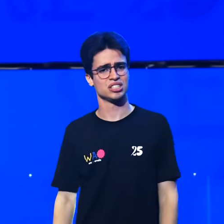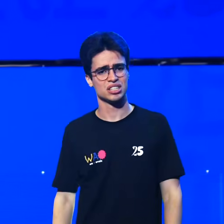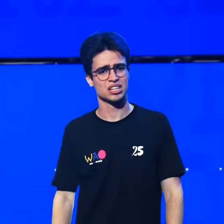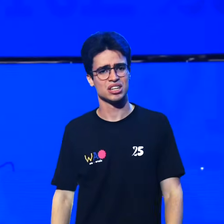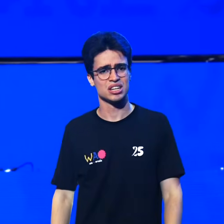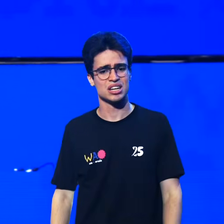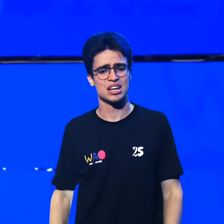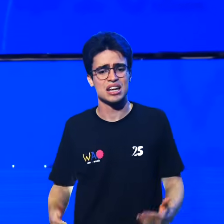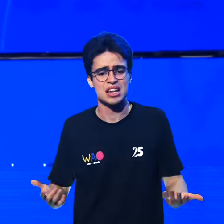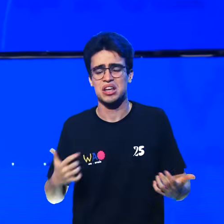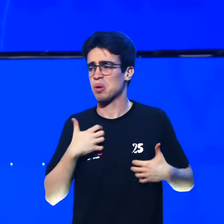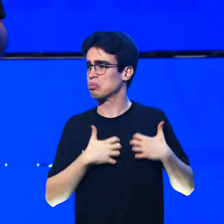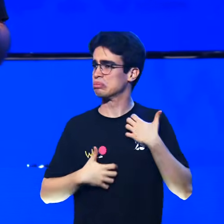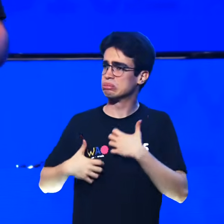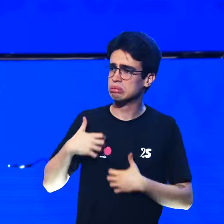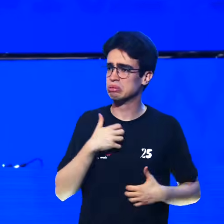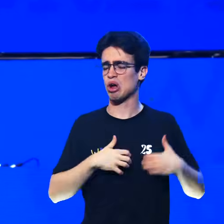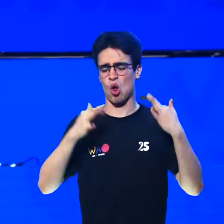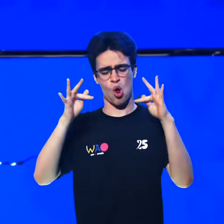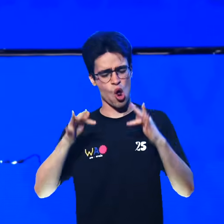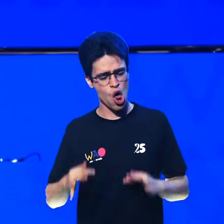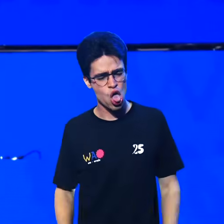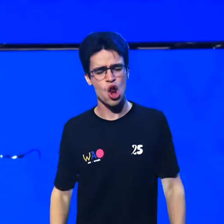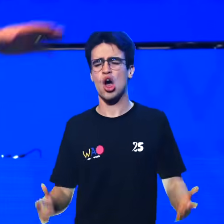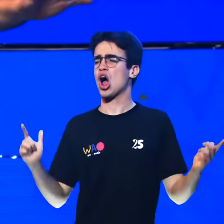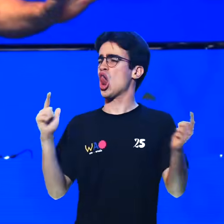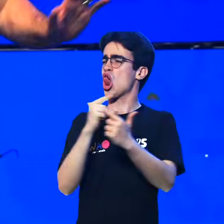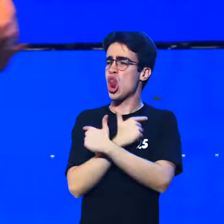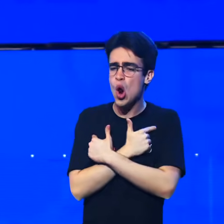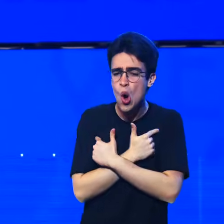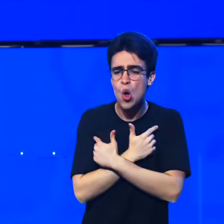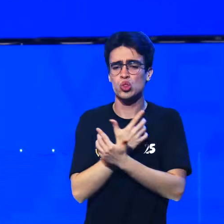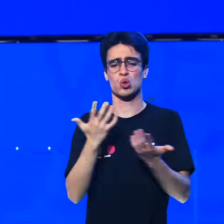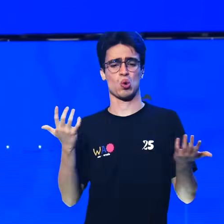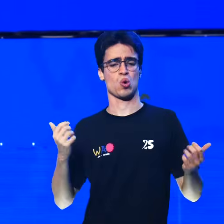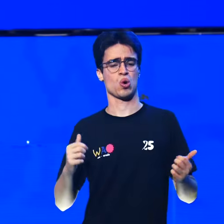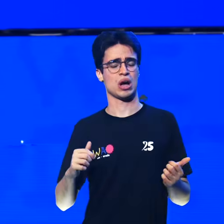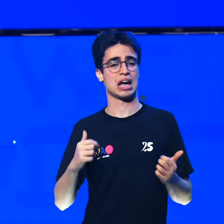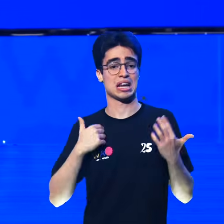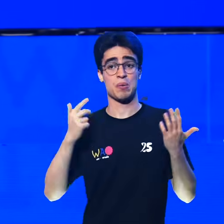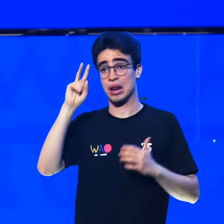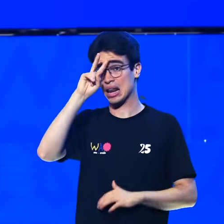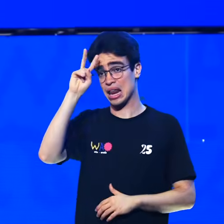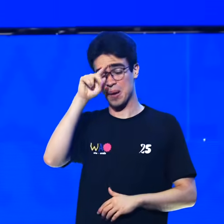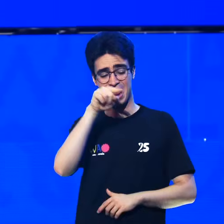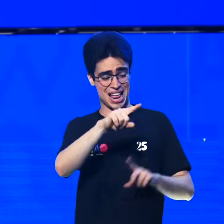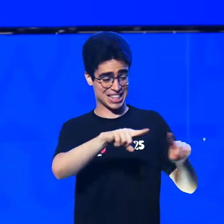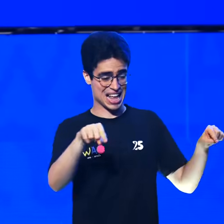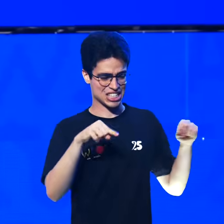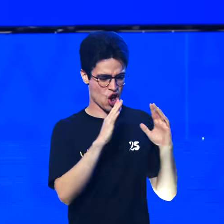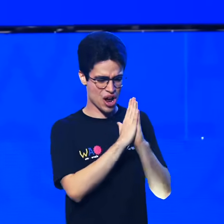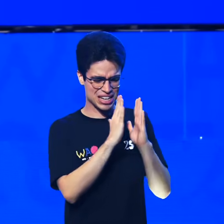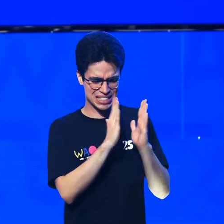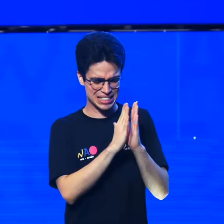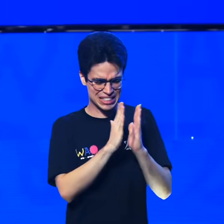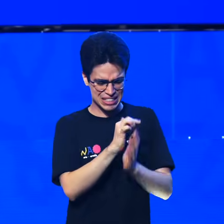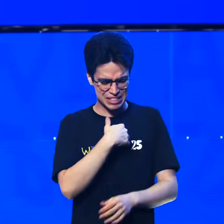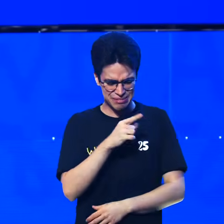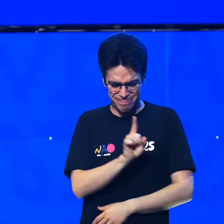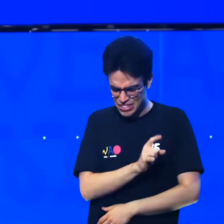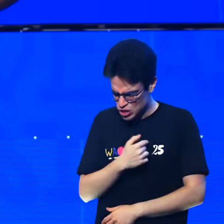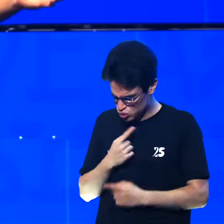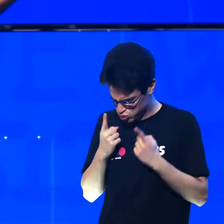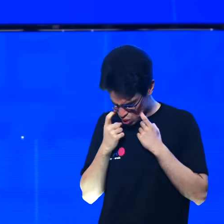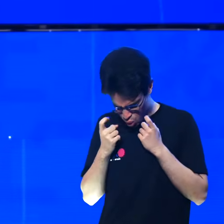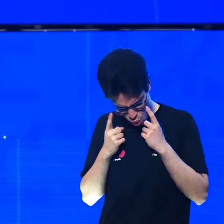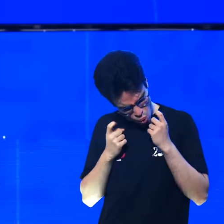As dores, os dramas, os lutos. E eu me lembro que eu estava num canto da sala de oração, chorando. Minha